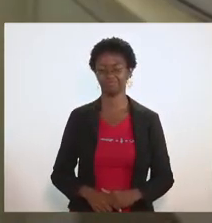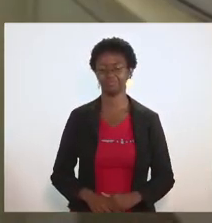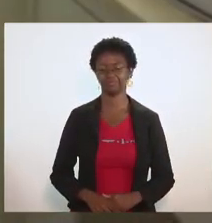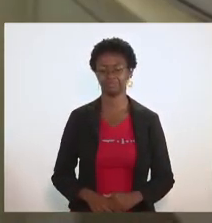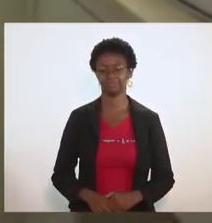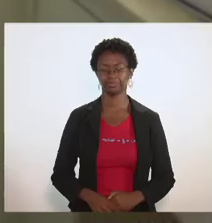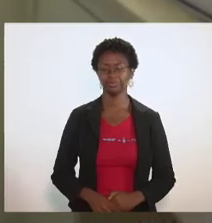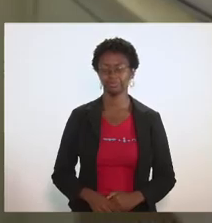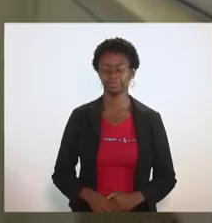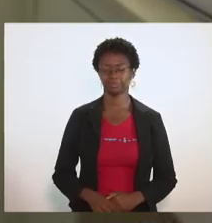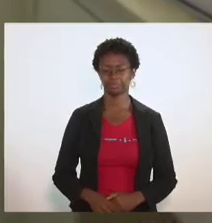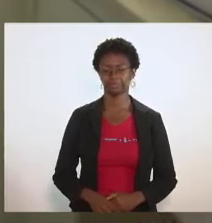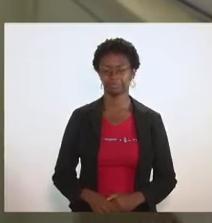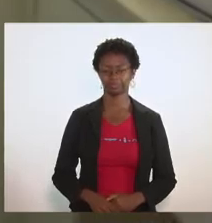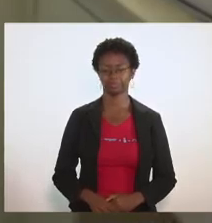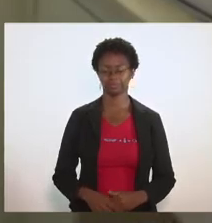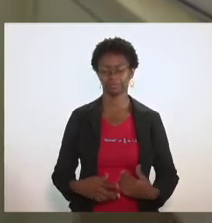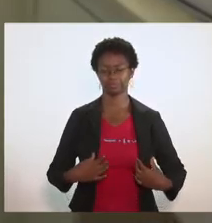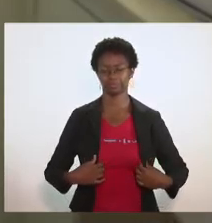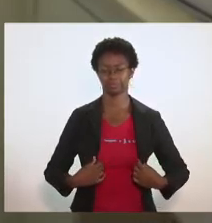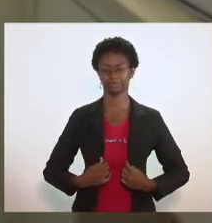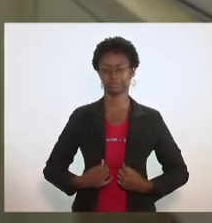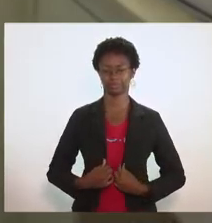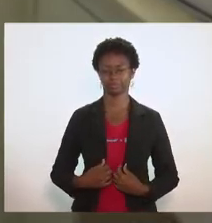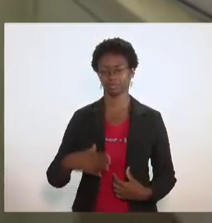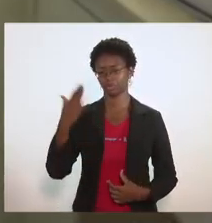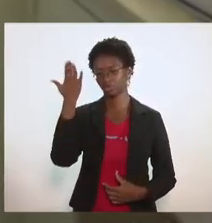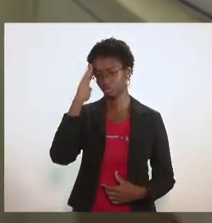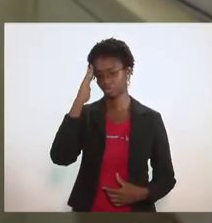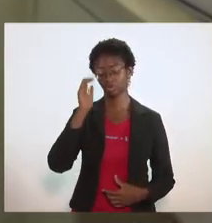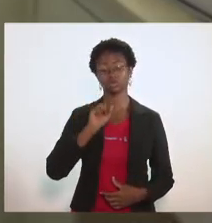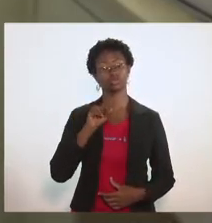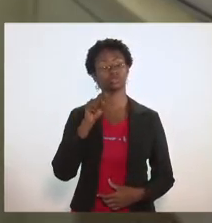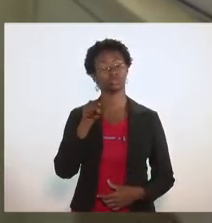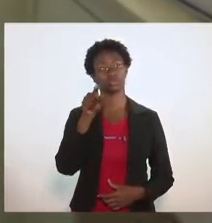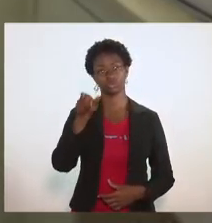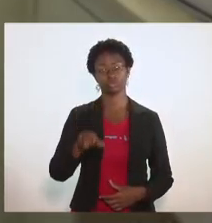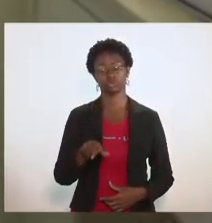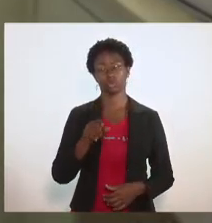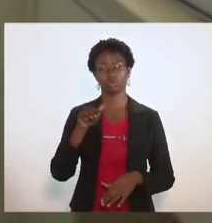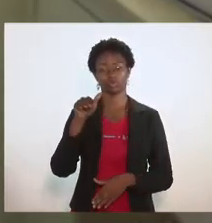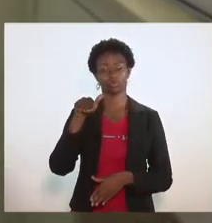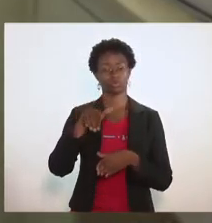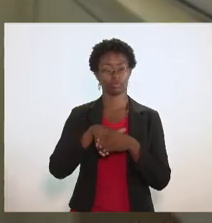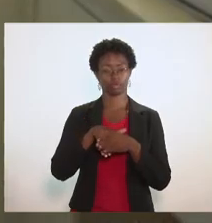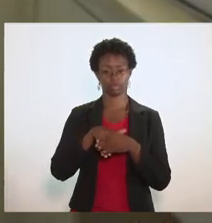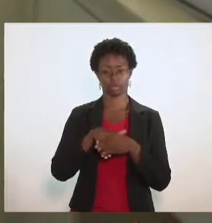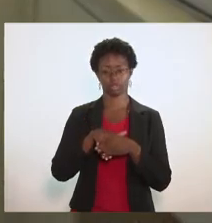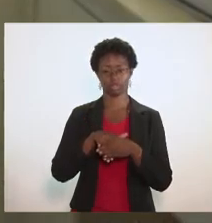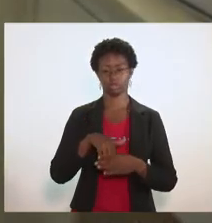das religiões afros no nosso estado. E,